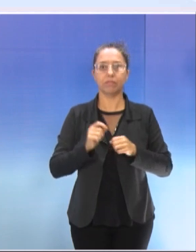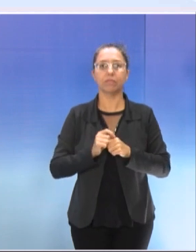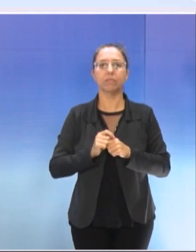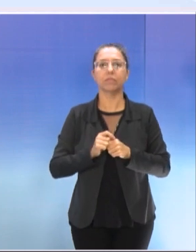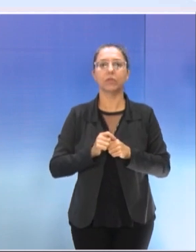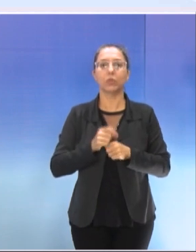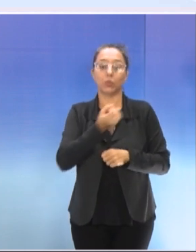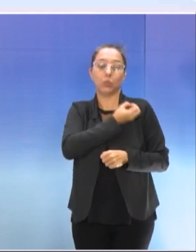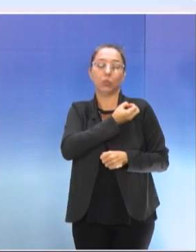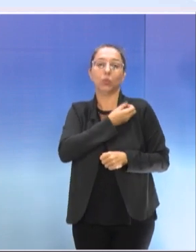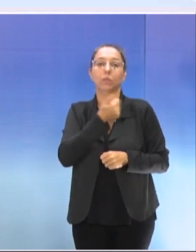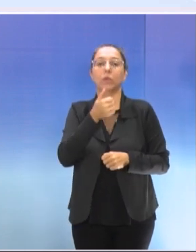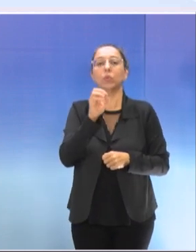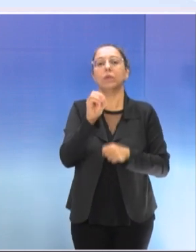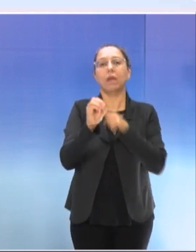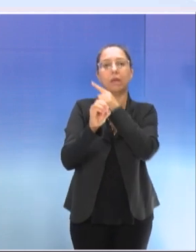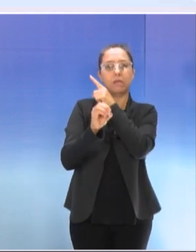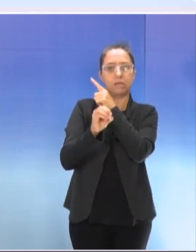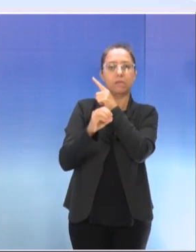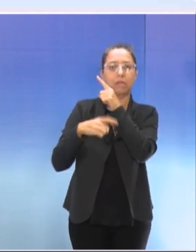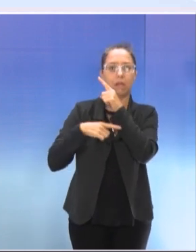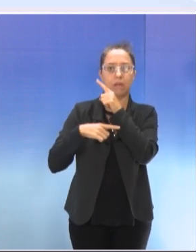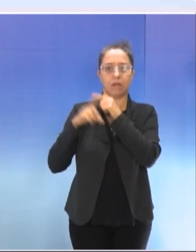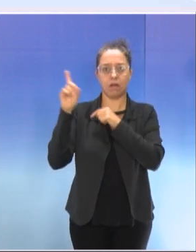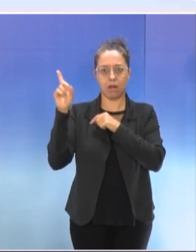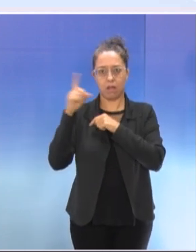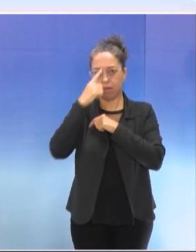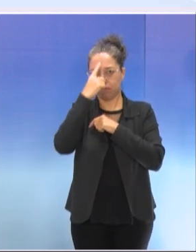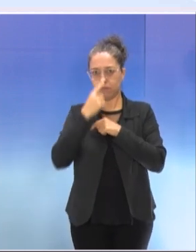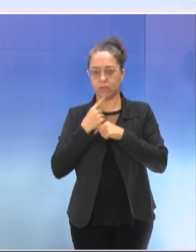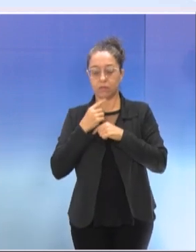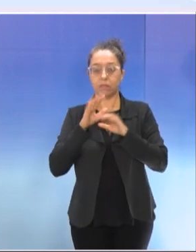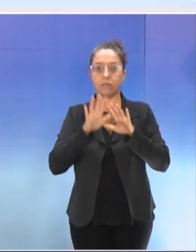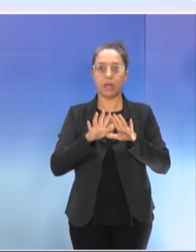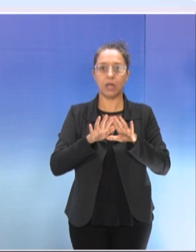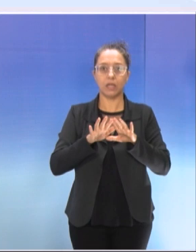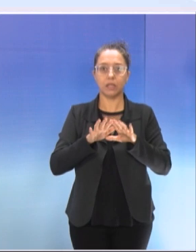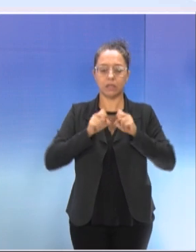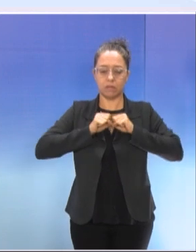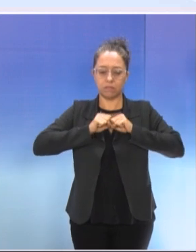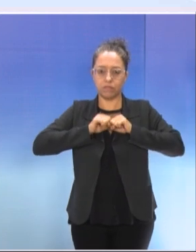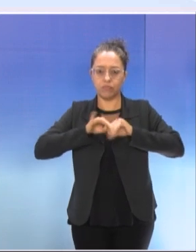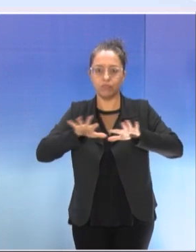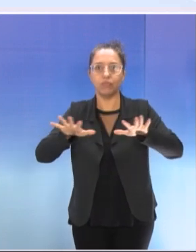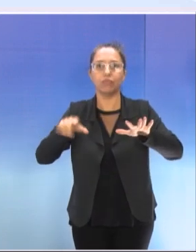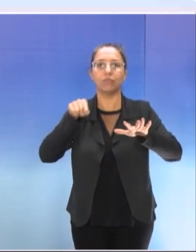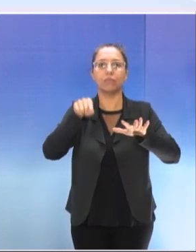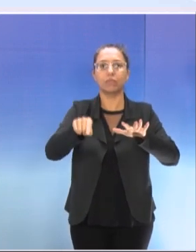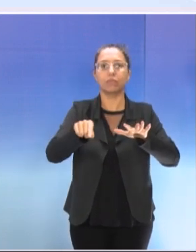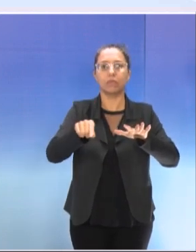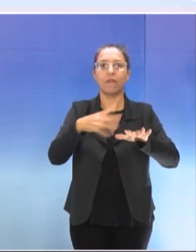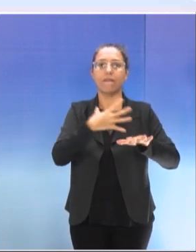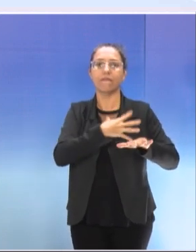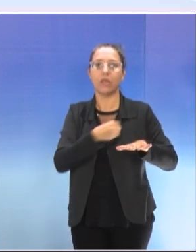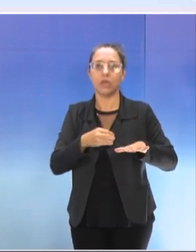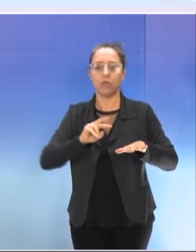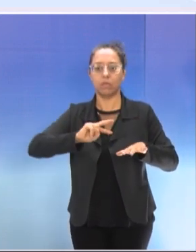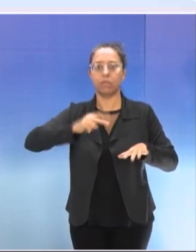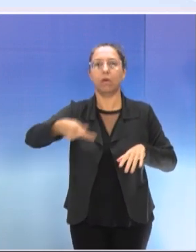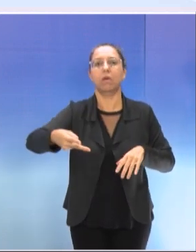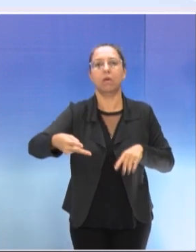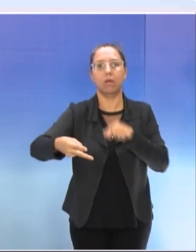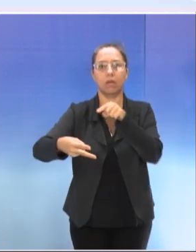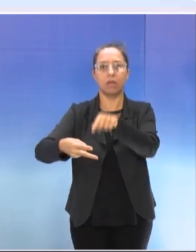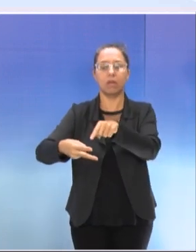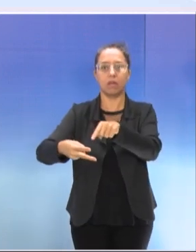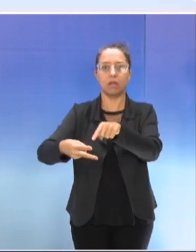número 10, preocupado em transmitir o alelo para a anomalia genética a seus filhos, calcula que a